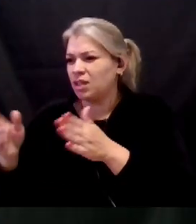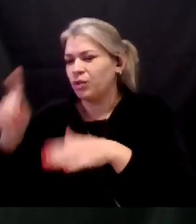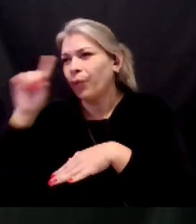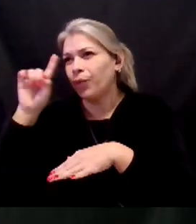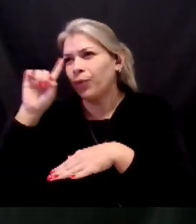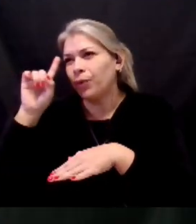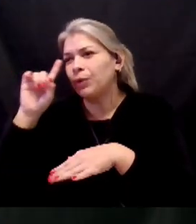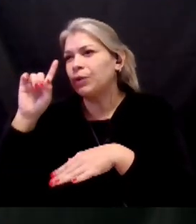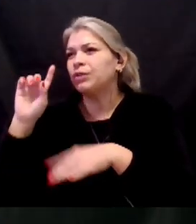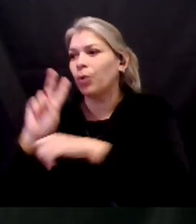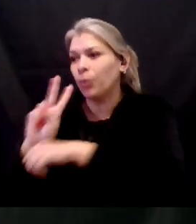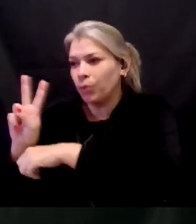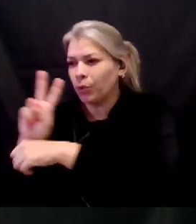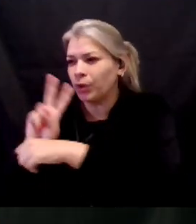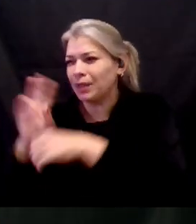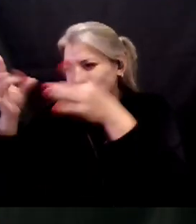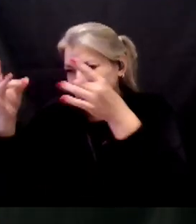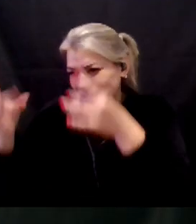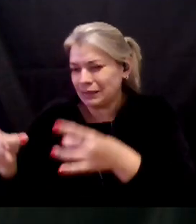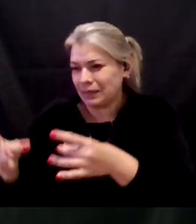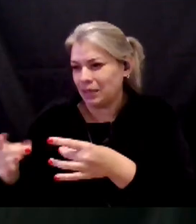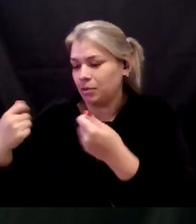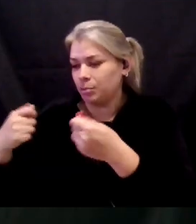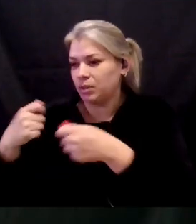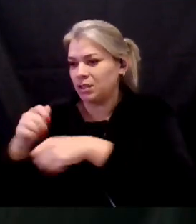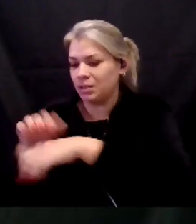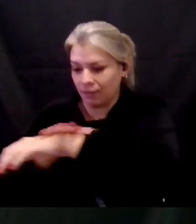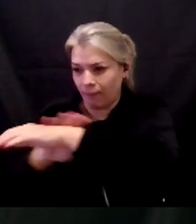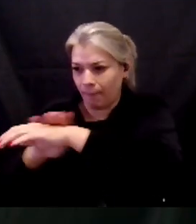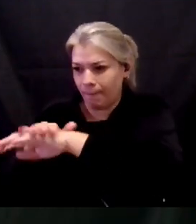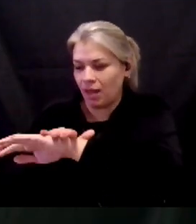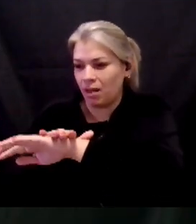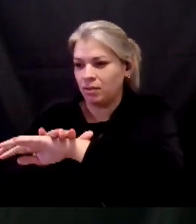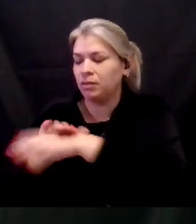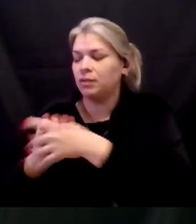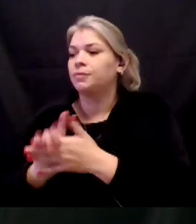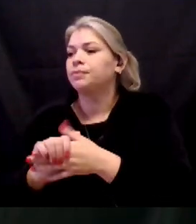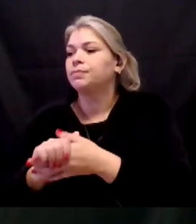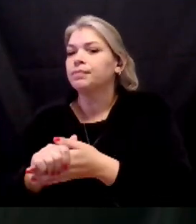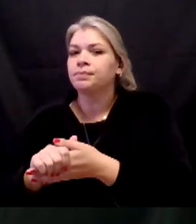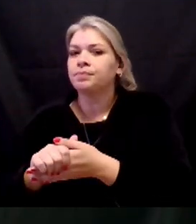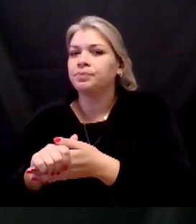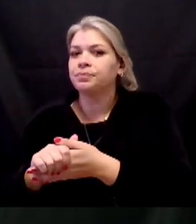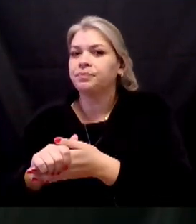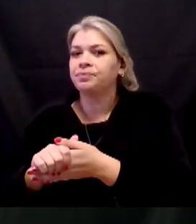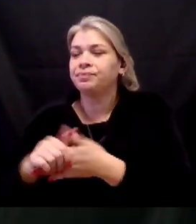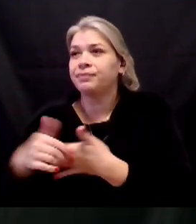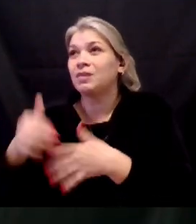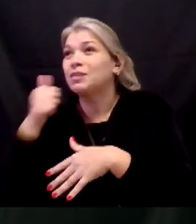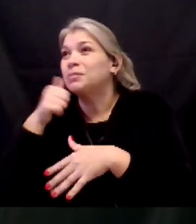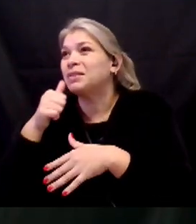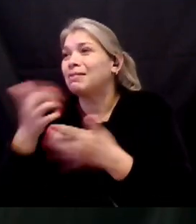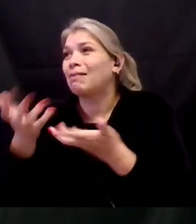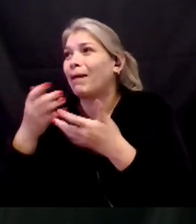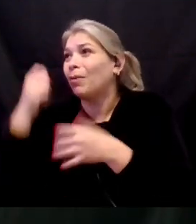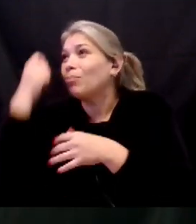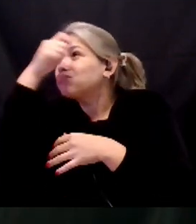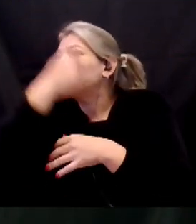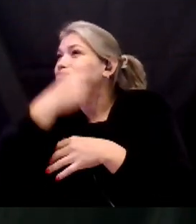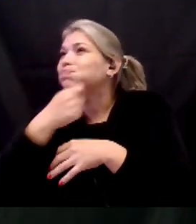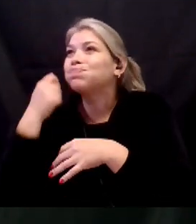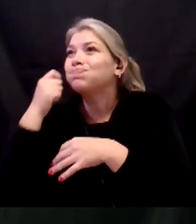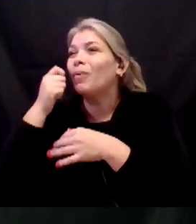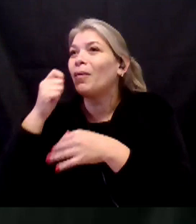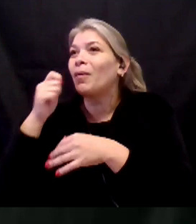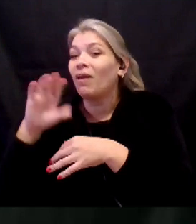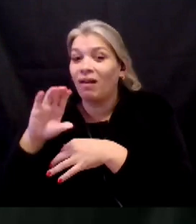que precisa ter na pele? Existe algum produto? As meninas estão querendo fazer skincare, mas o que é o skincare, gente? O que é o